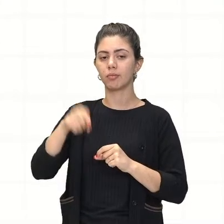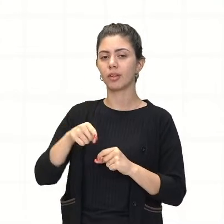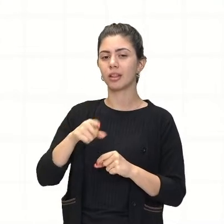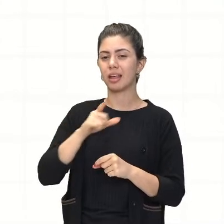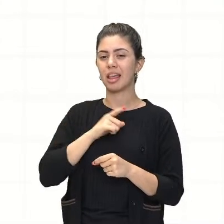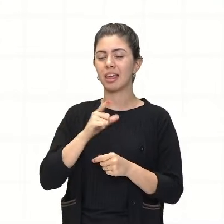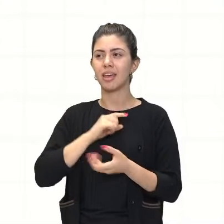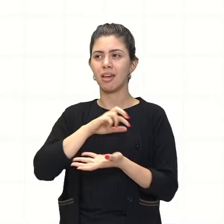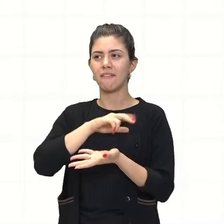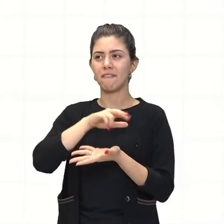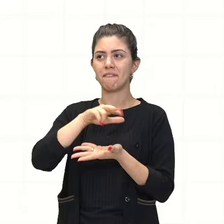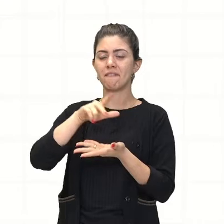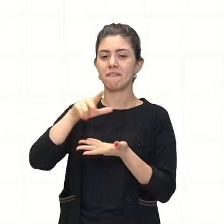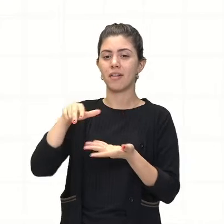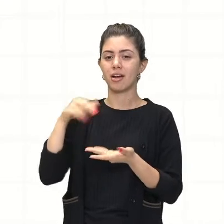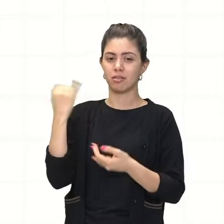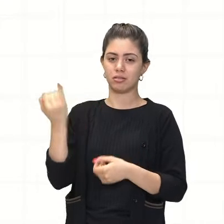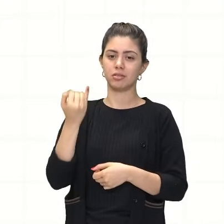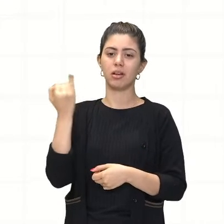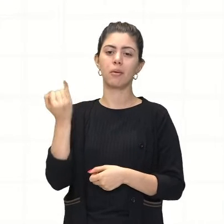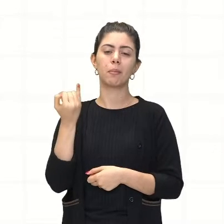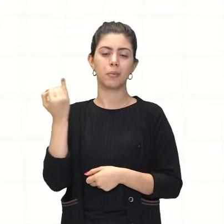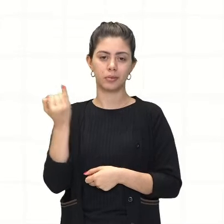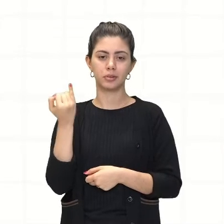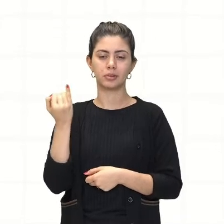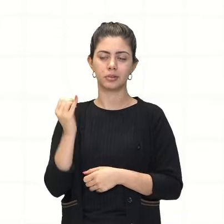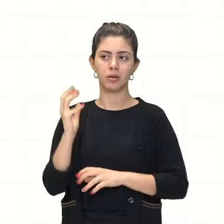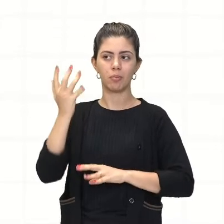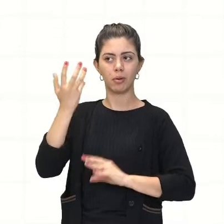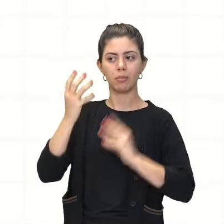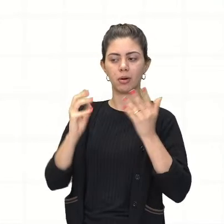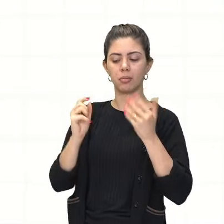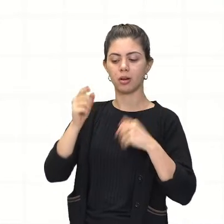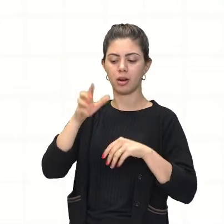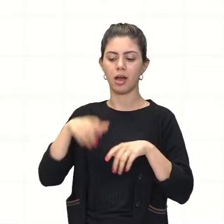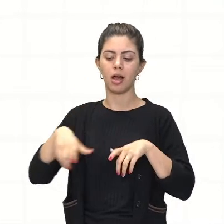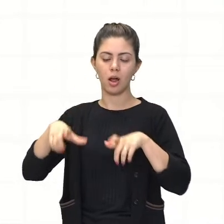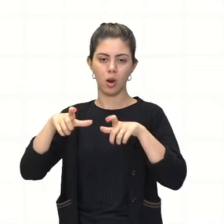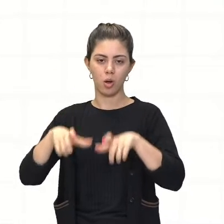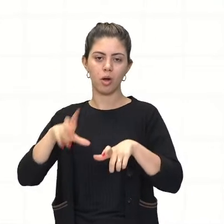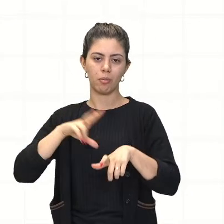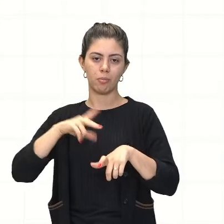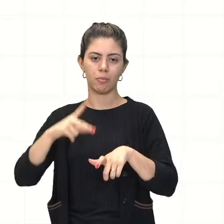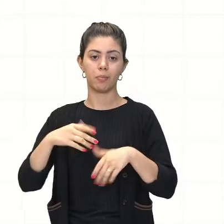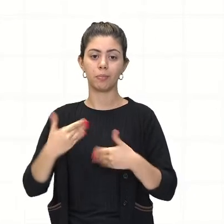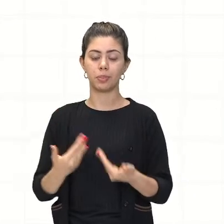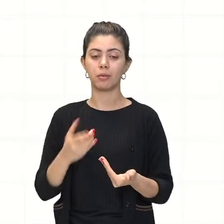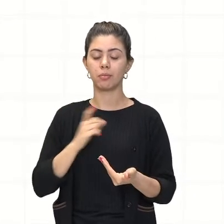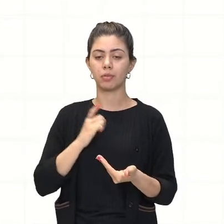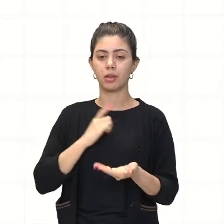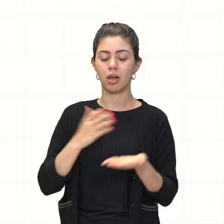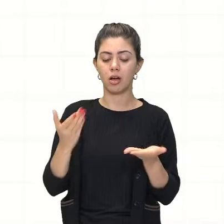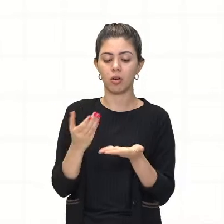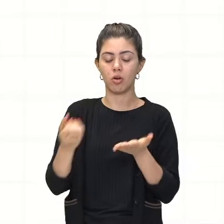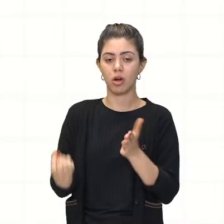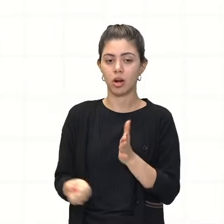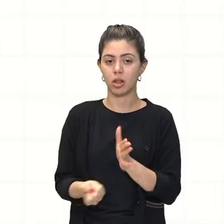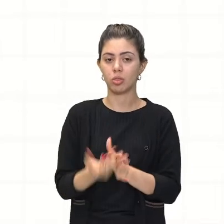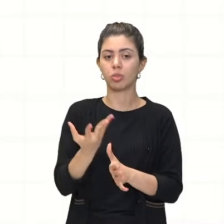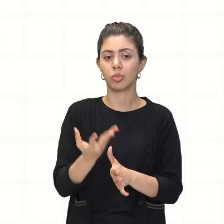feitos muito importantes para o Portugal, para este rei. Então, ela inaugura este processo